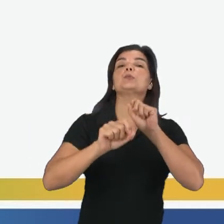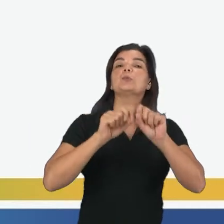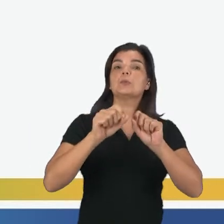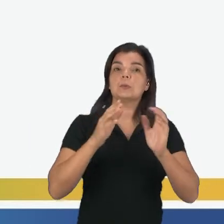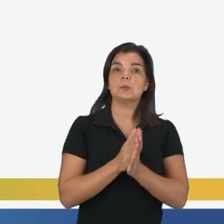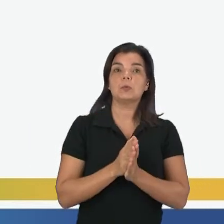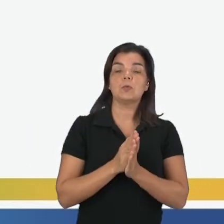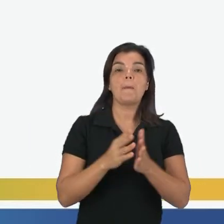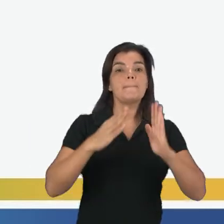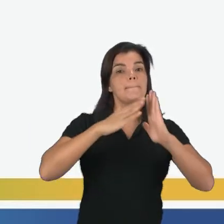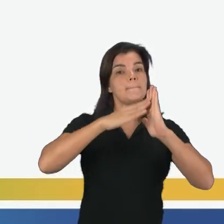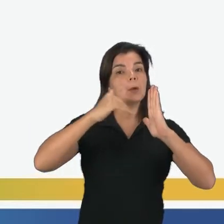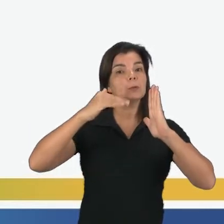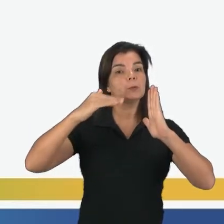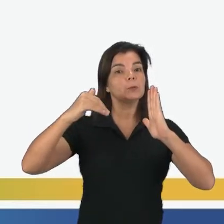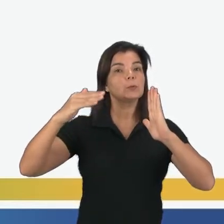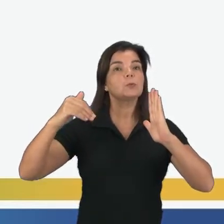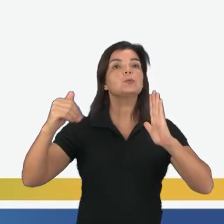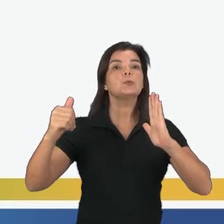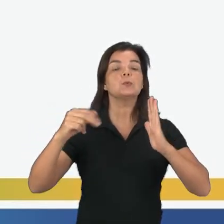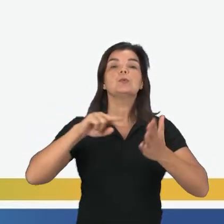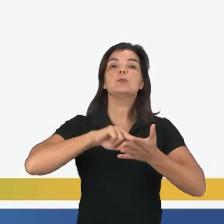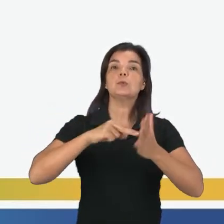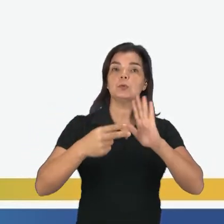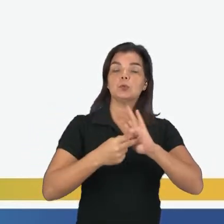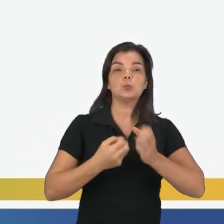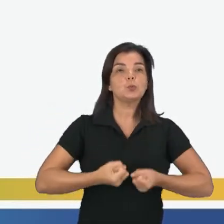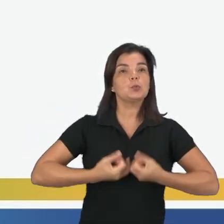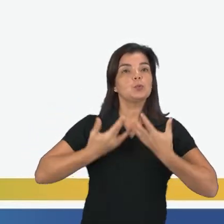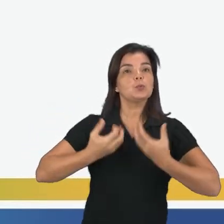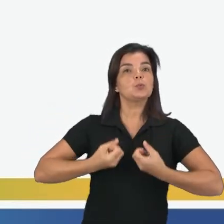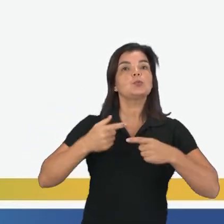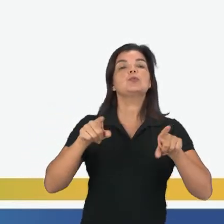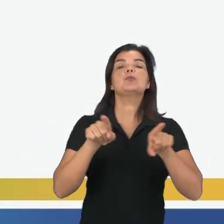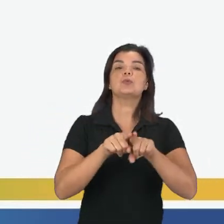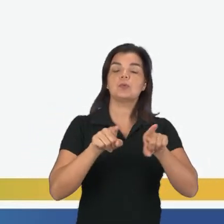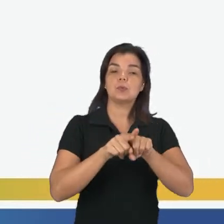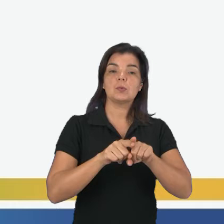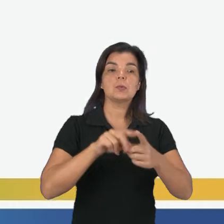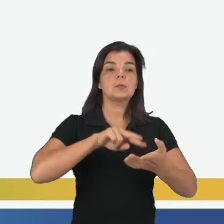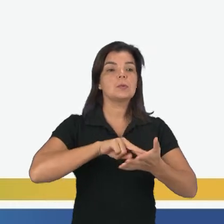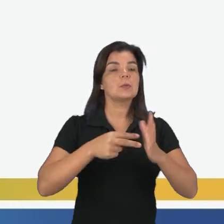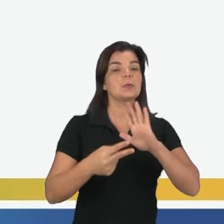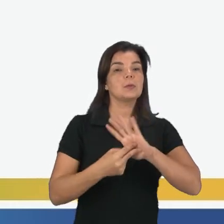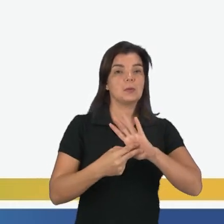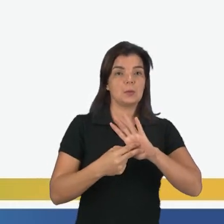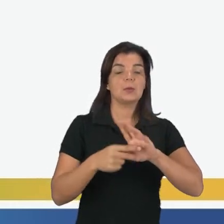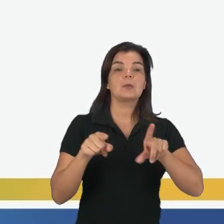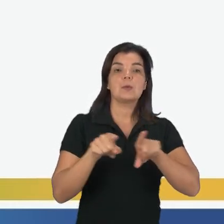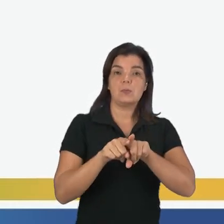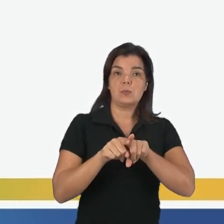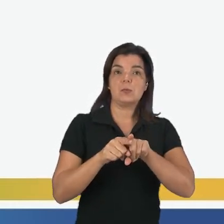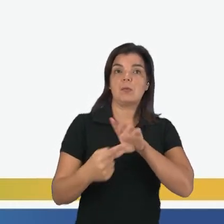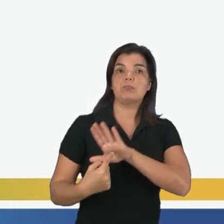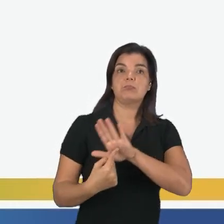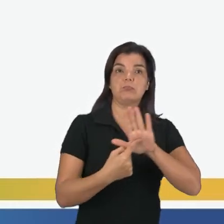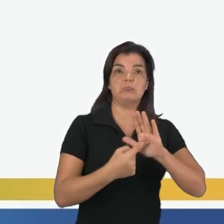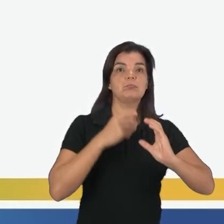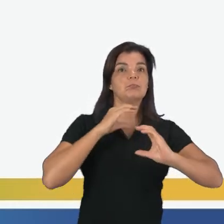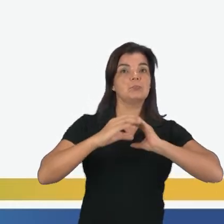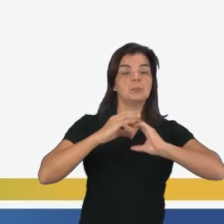recursos estilísticos, são recursos expressivos. Esses recursos, eles dão maior